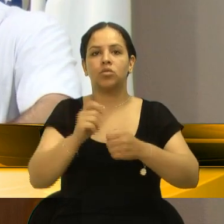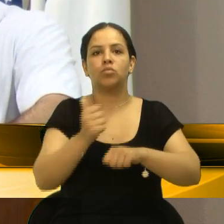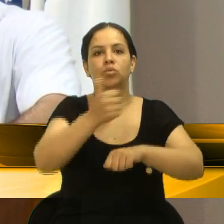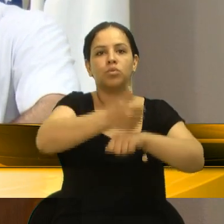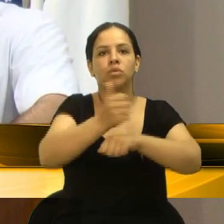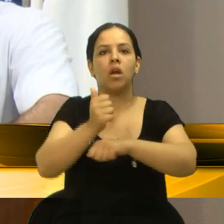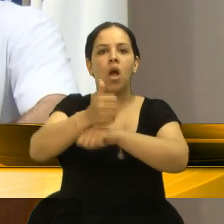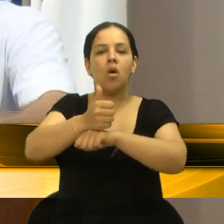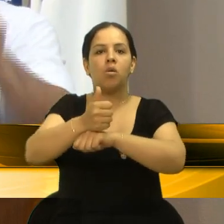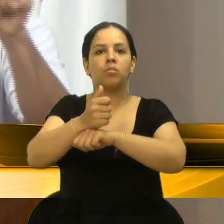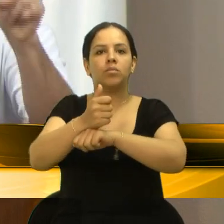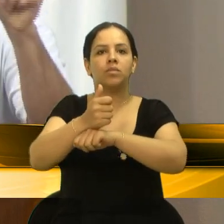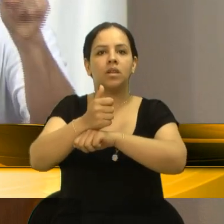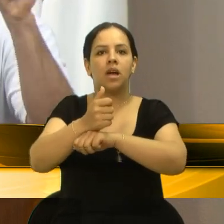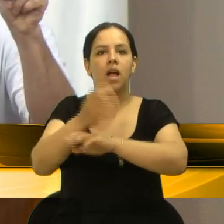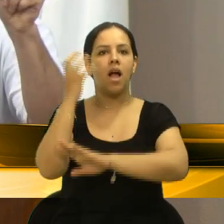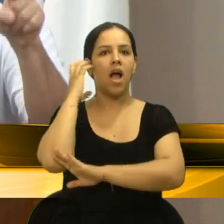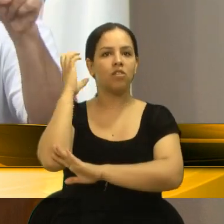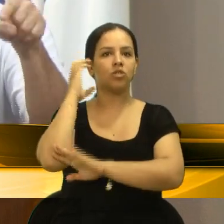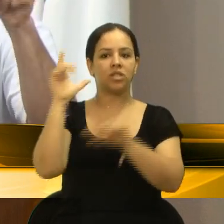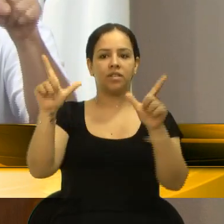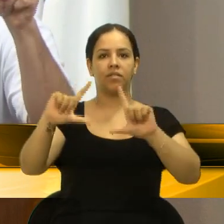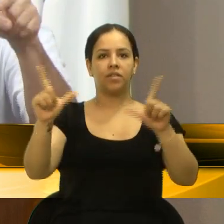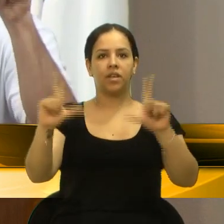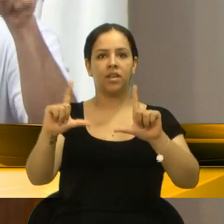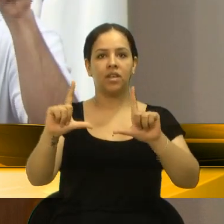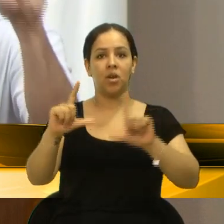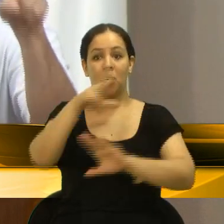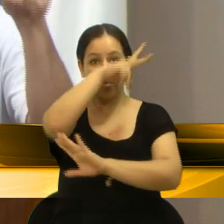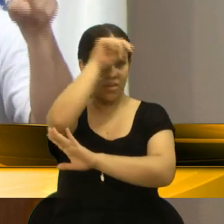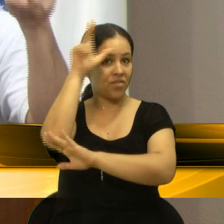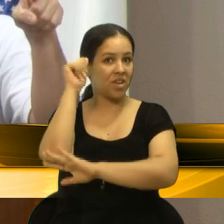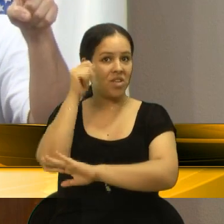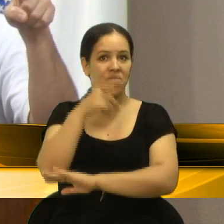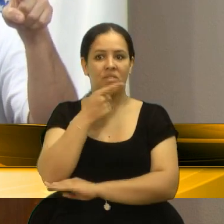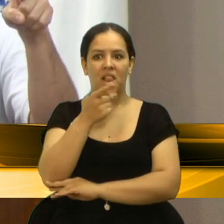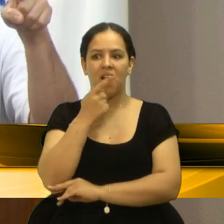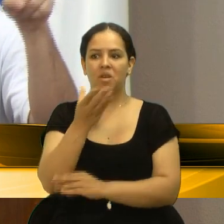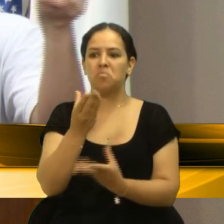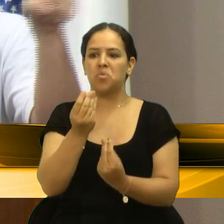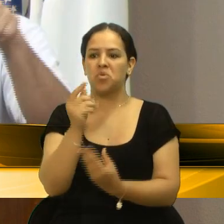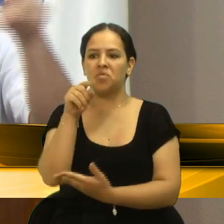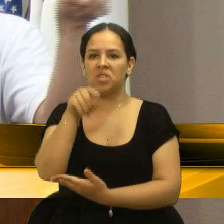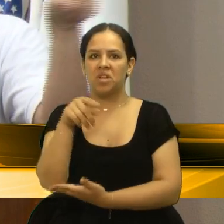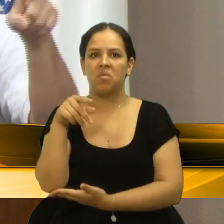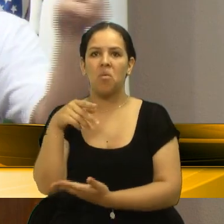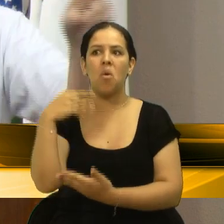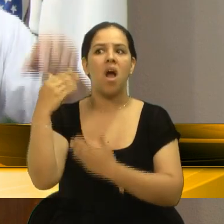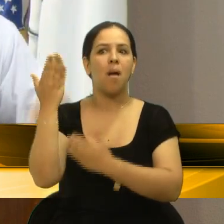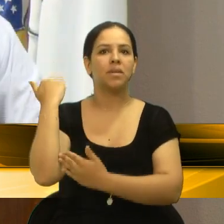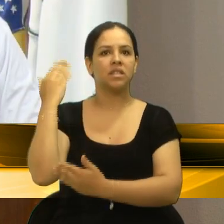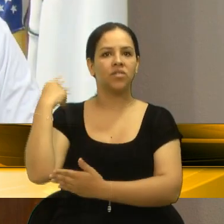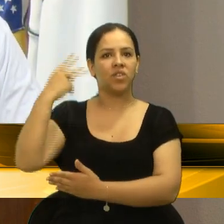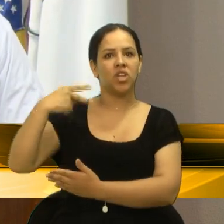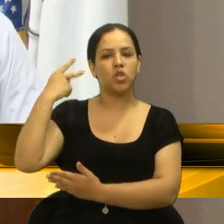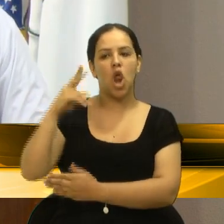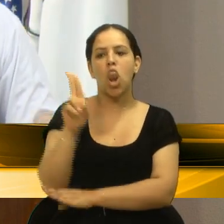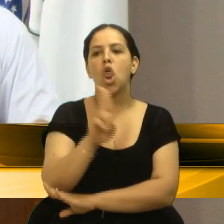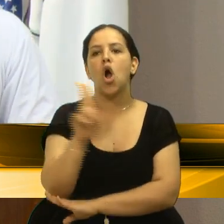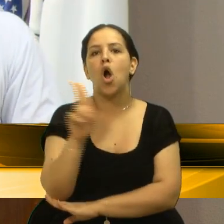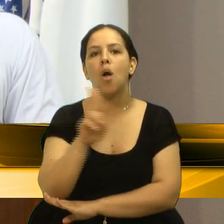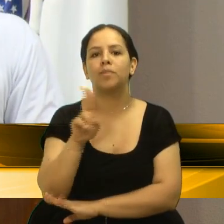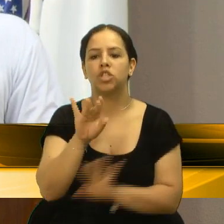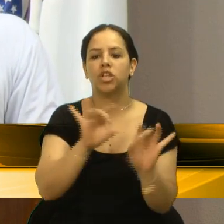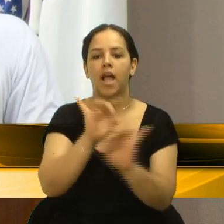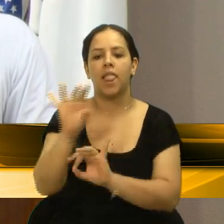TVs, que aqui o prefeito, quando era vereador, puxava o saco de vocês, puxava o saco de nome por nome de vocês. Quando se